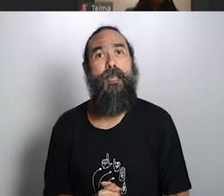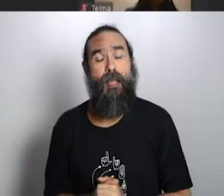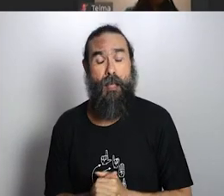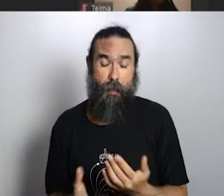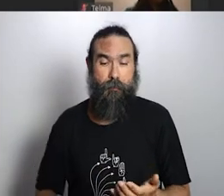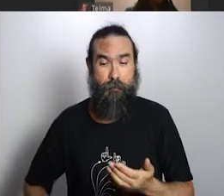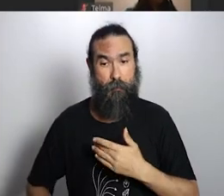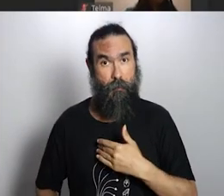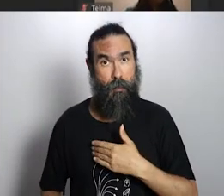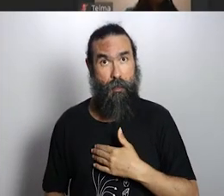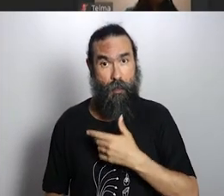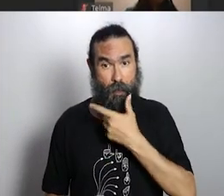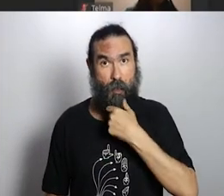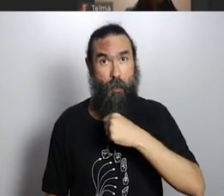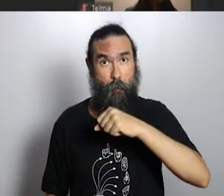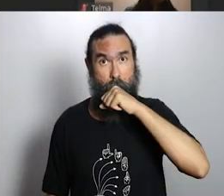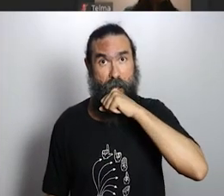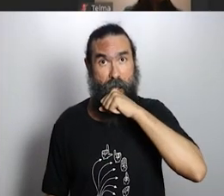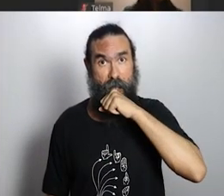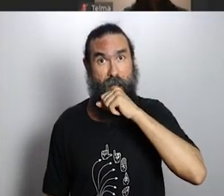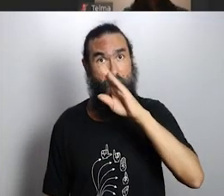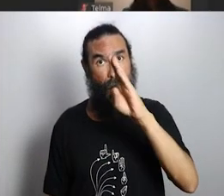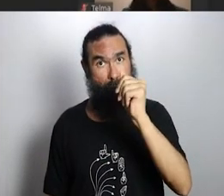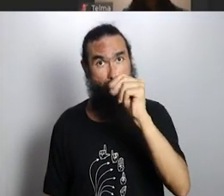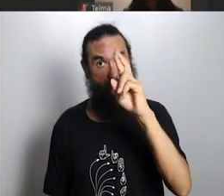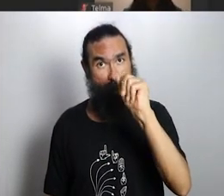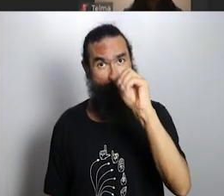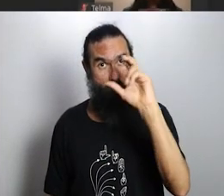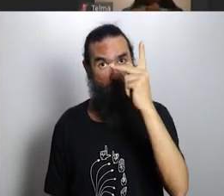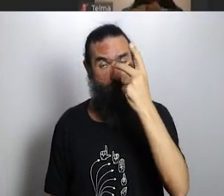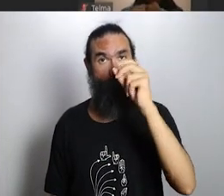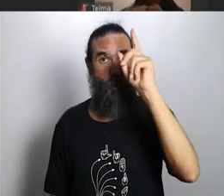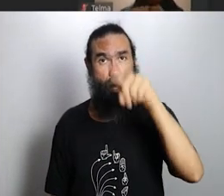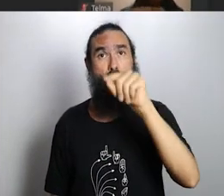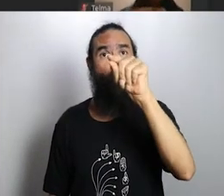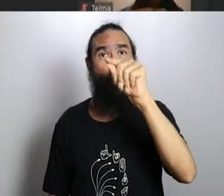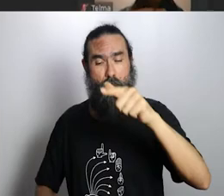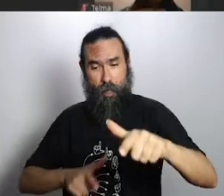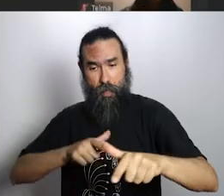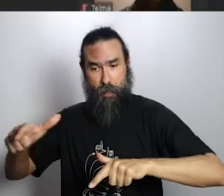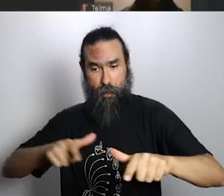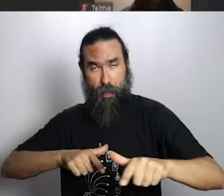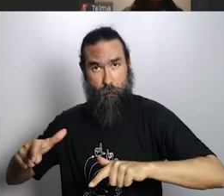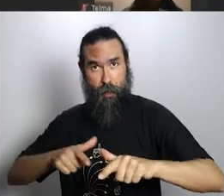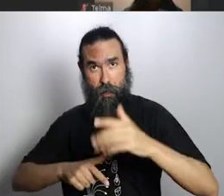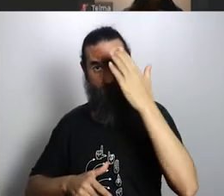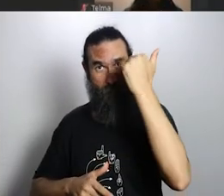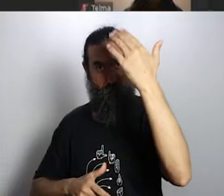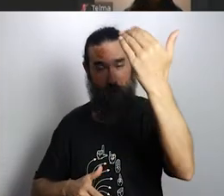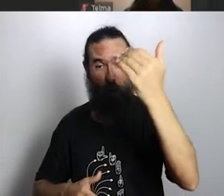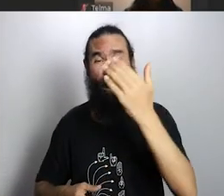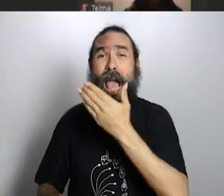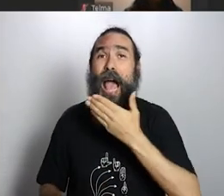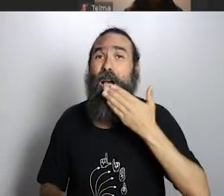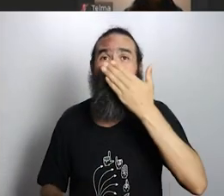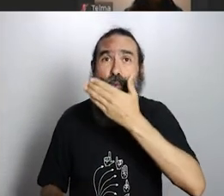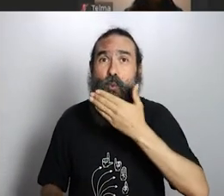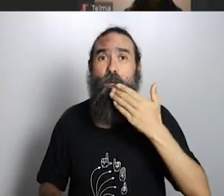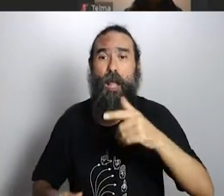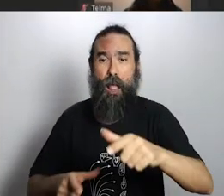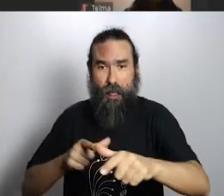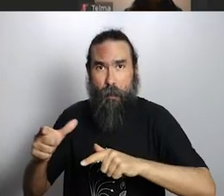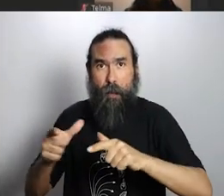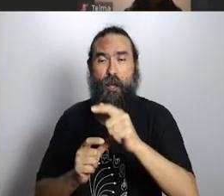Meu pai, Baracho, foi um mestre de açúcar, engenho de açúcar.